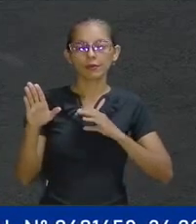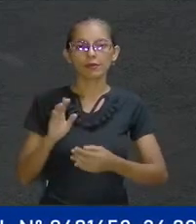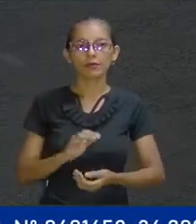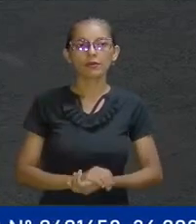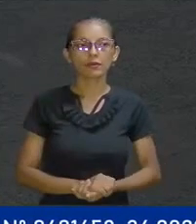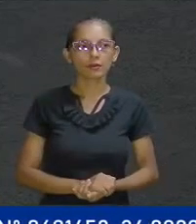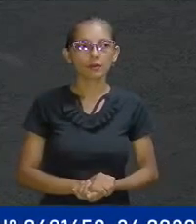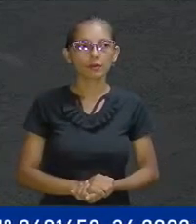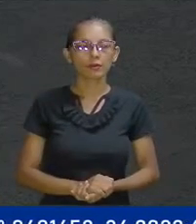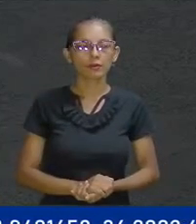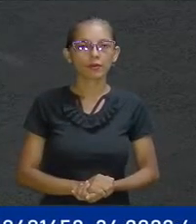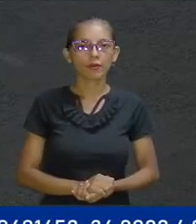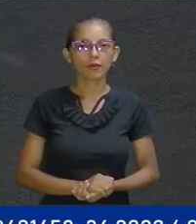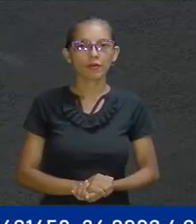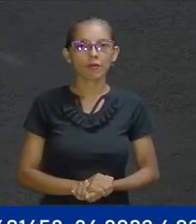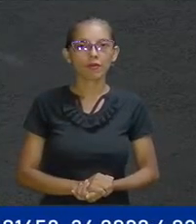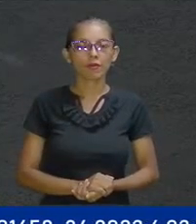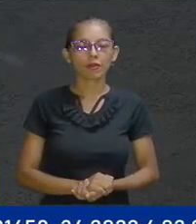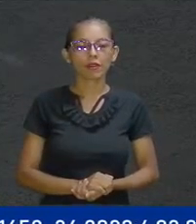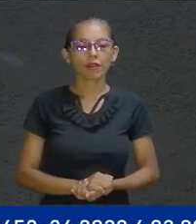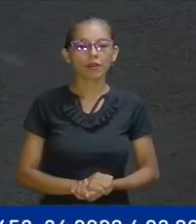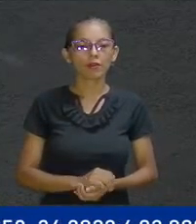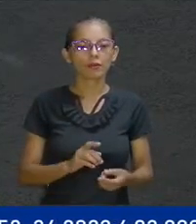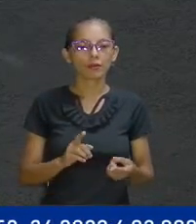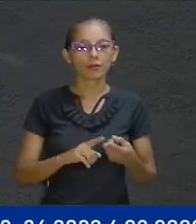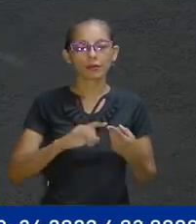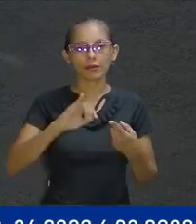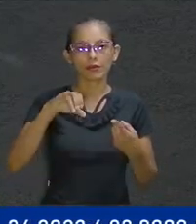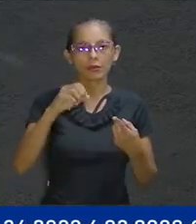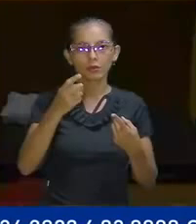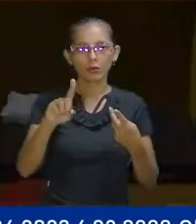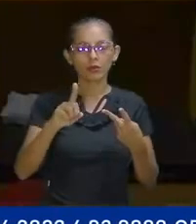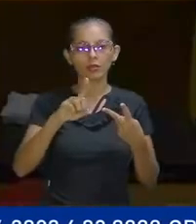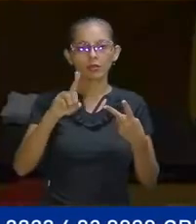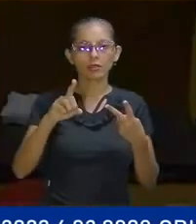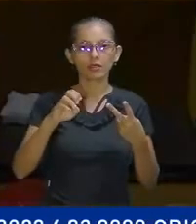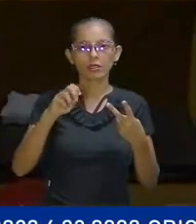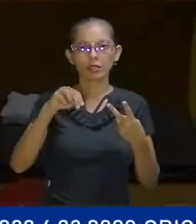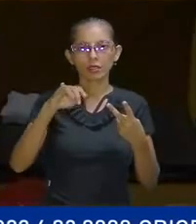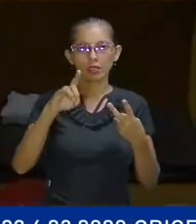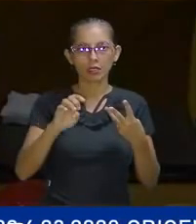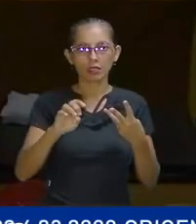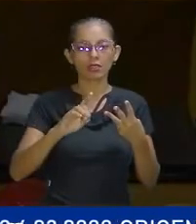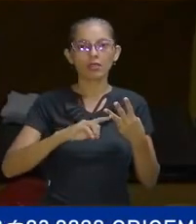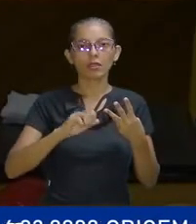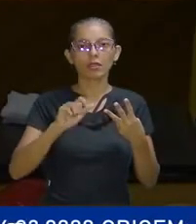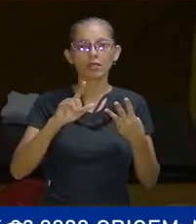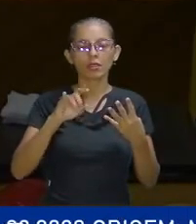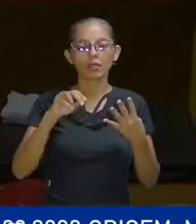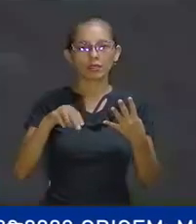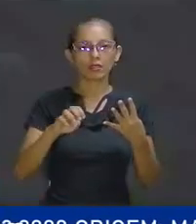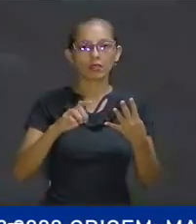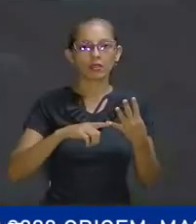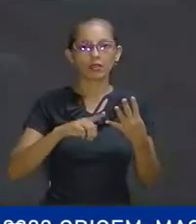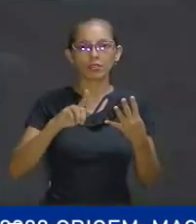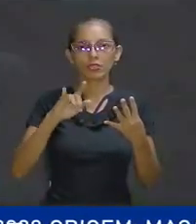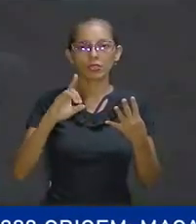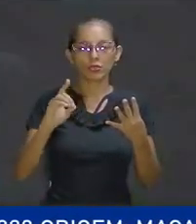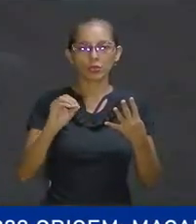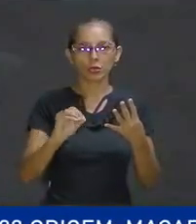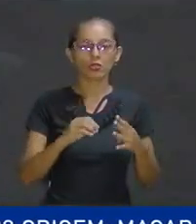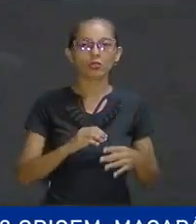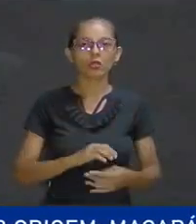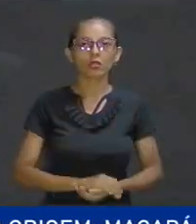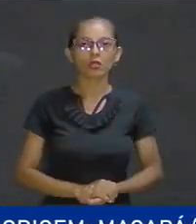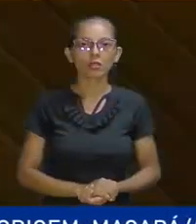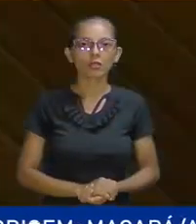Silva, Gildo de Souza, João Paulo Ferreira, Jacó Neto, Marília Moraes. Boa tarde, Vossa Excelência, está com a palavra, doutor. Boa